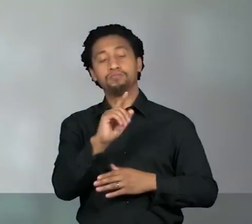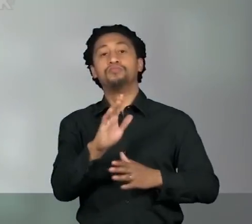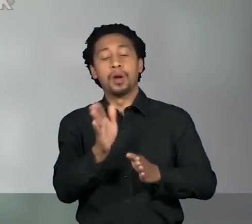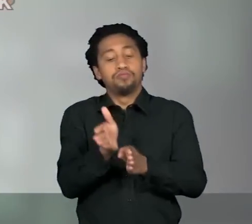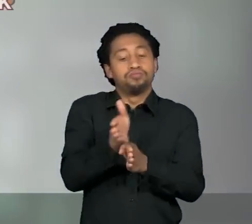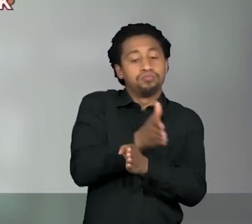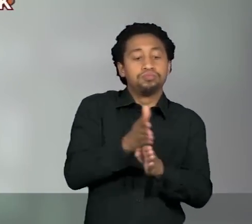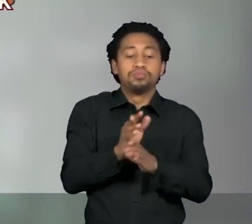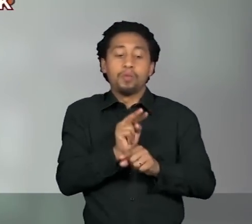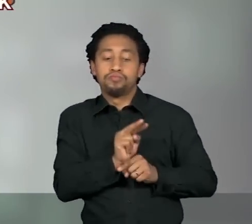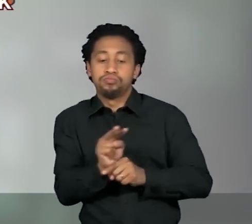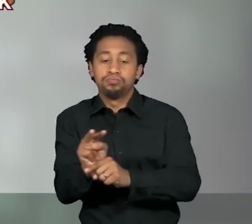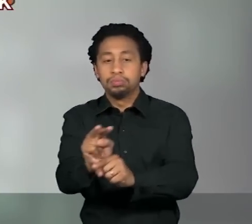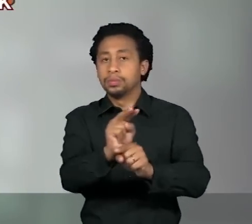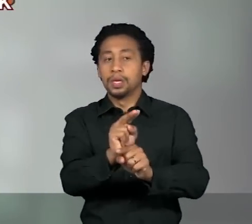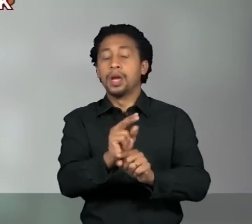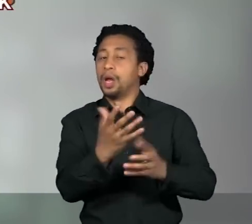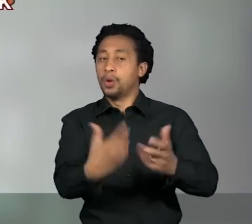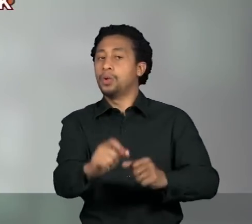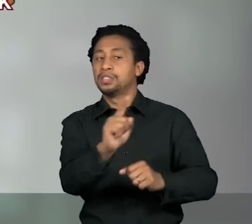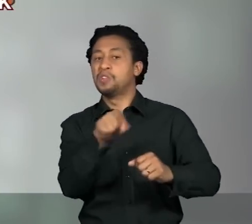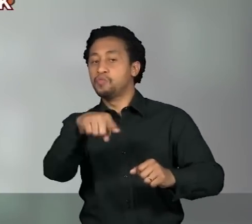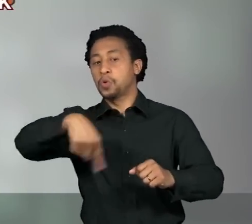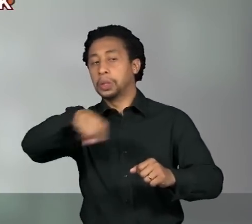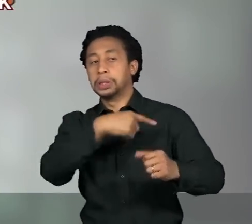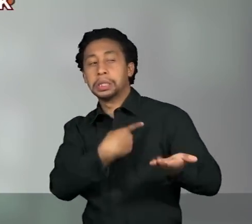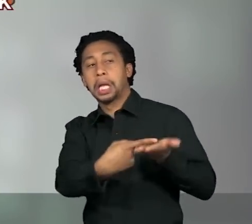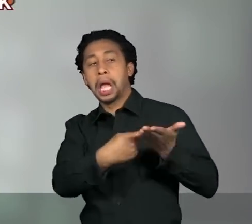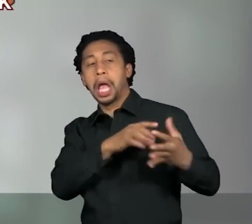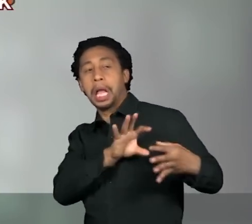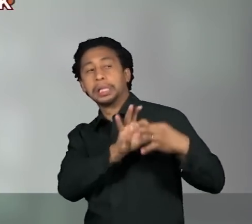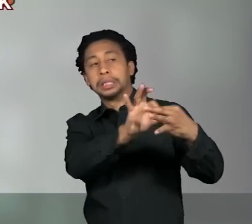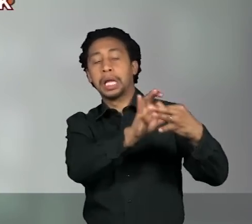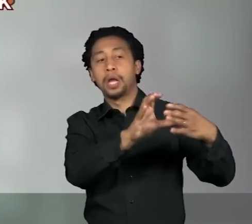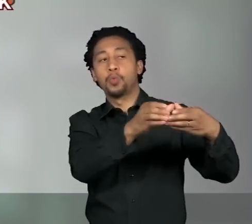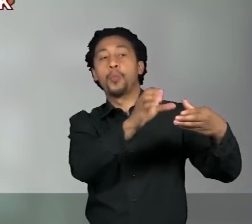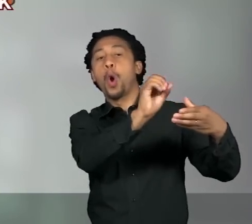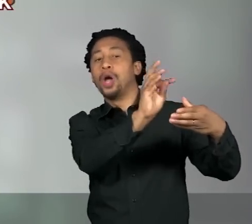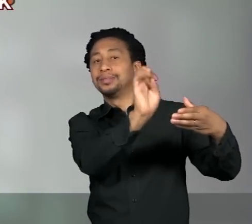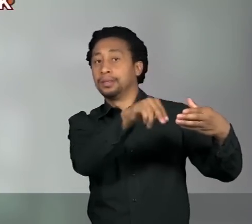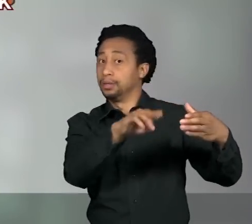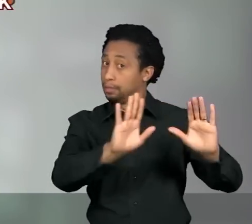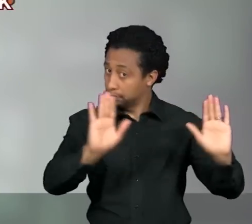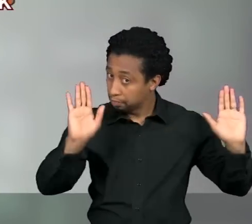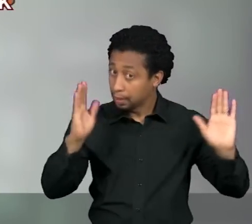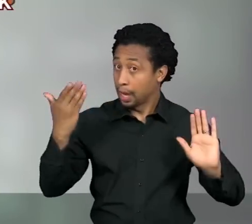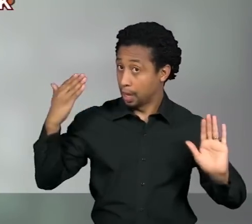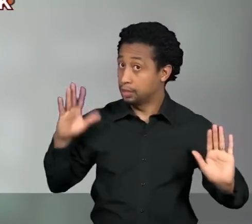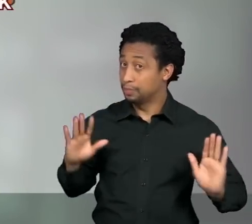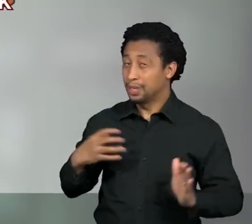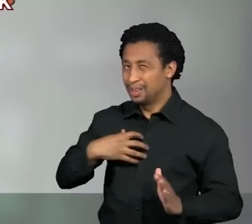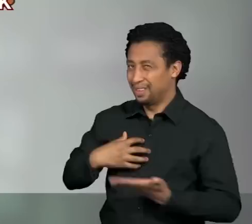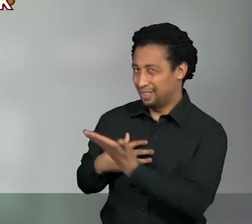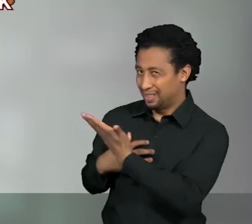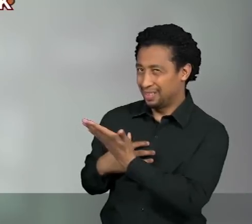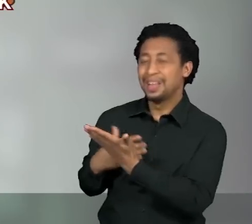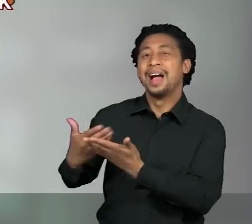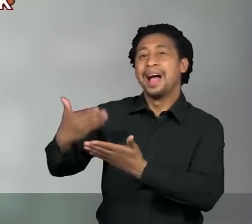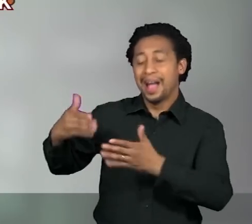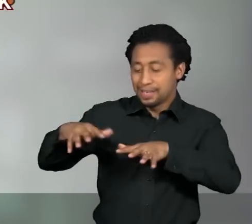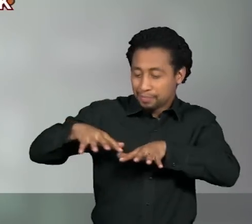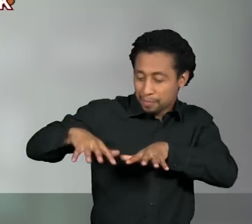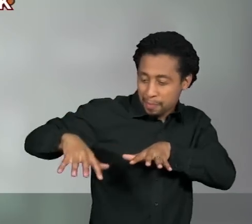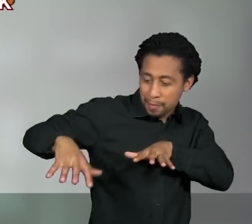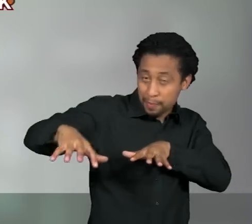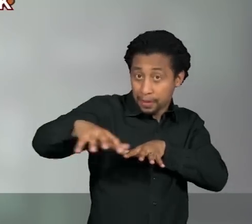europeu, né? E essas zonas que eram zonas ocupadas por países da antiga União Soviética, no caso, Ucrânia, Belarus, né?